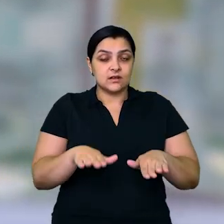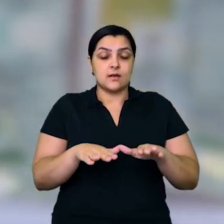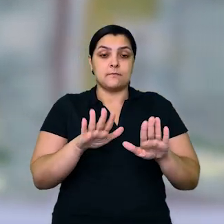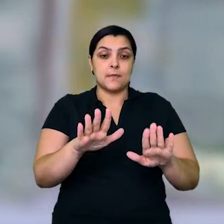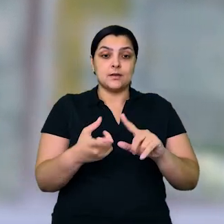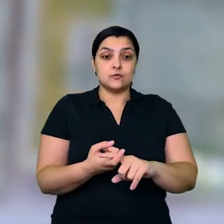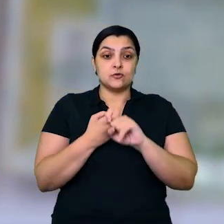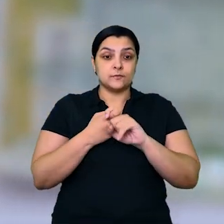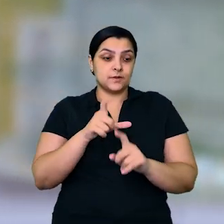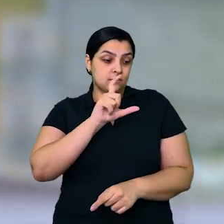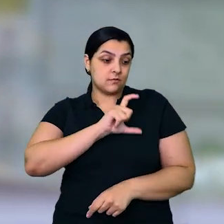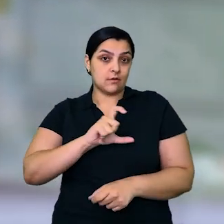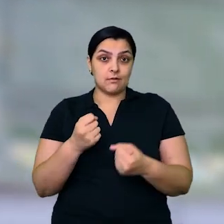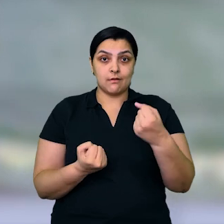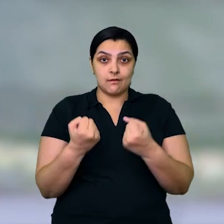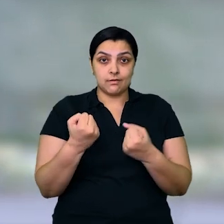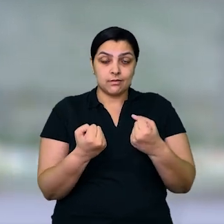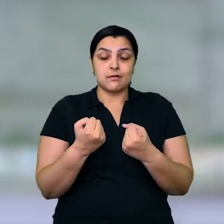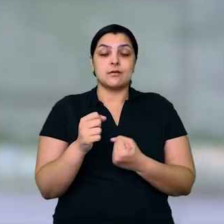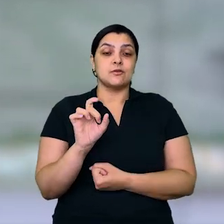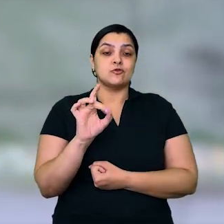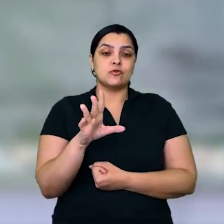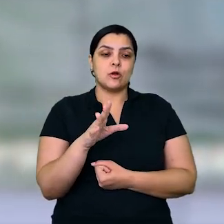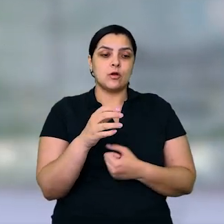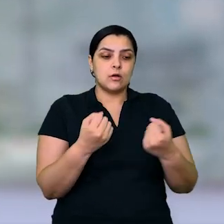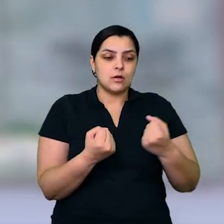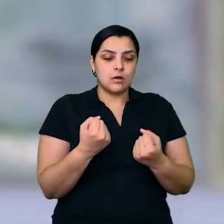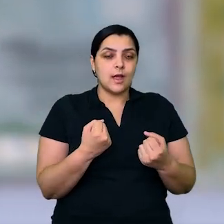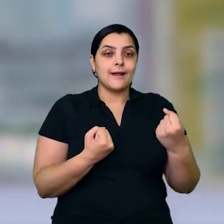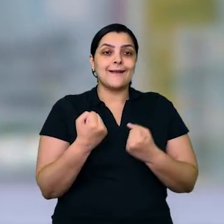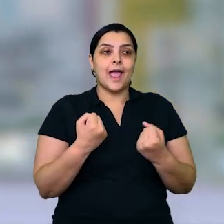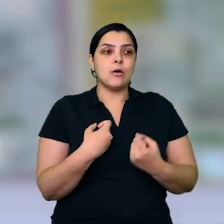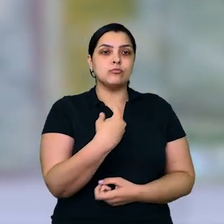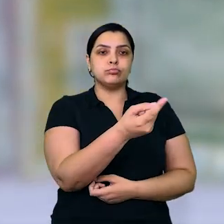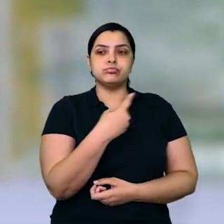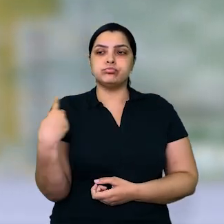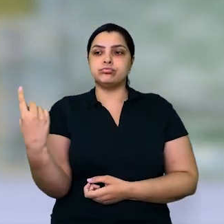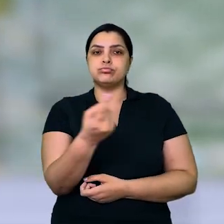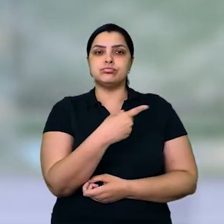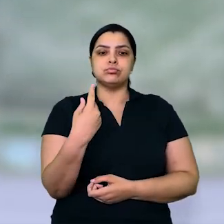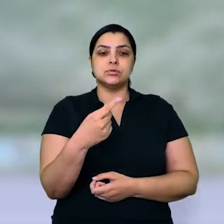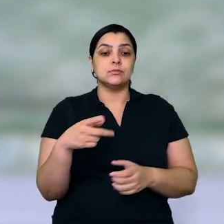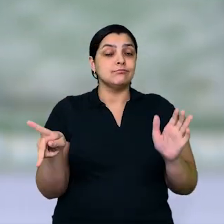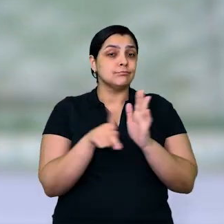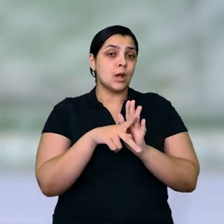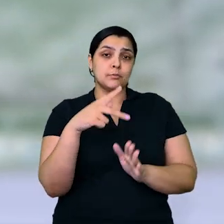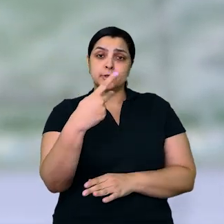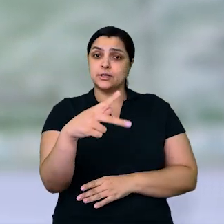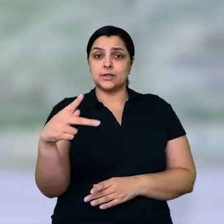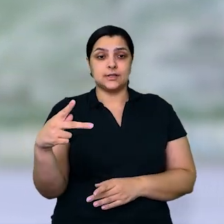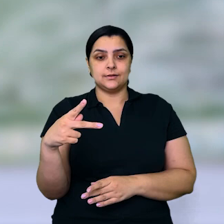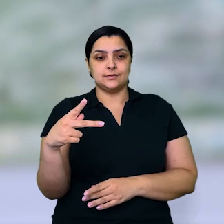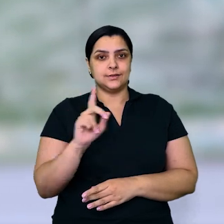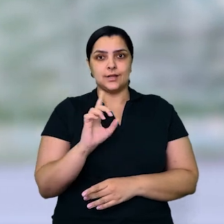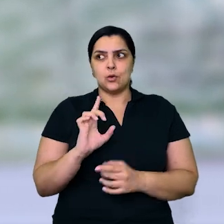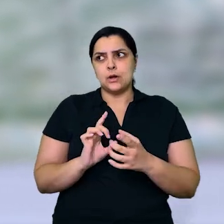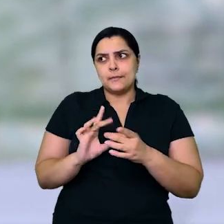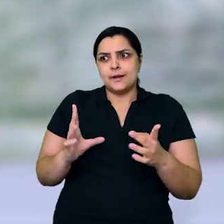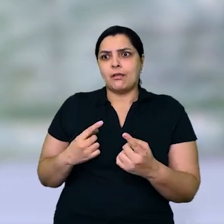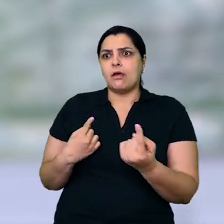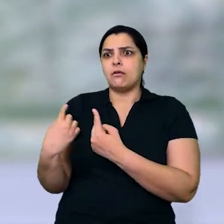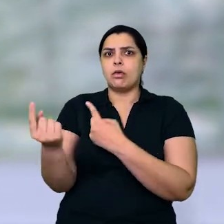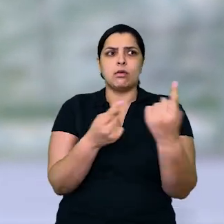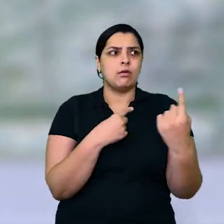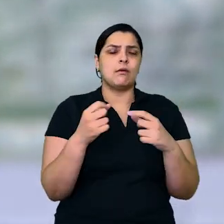suspensão das carteiras de habilitação somente restringe a condução de veículos pelos próprios empresários e não a liberdade